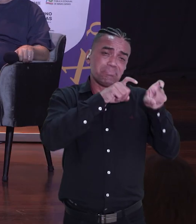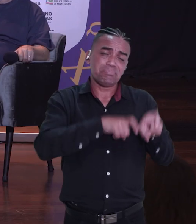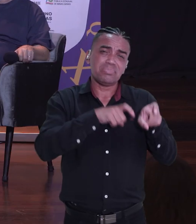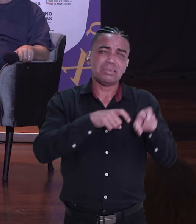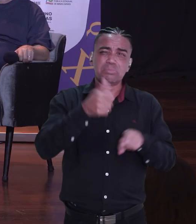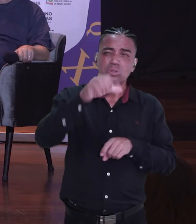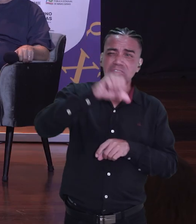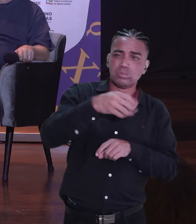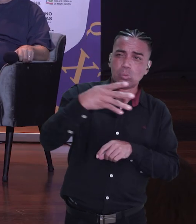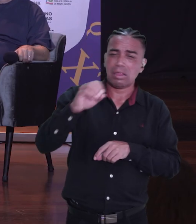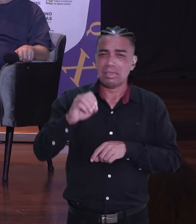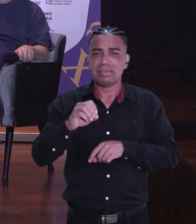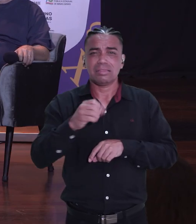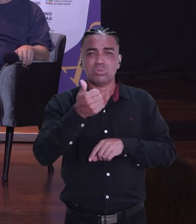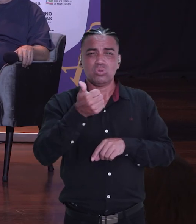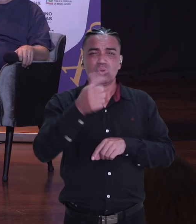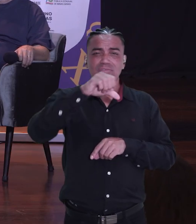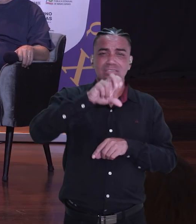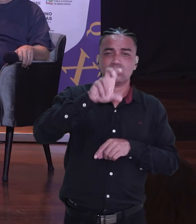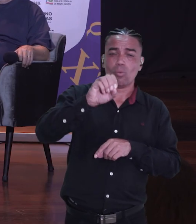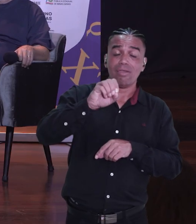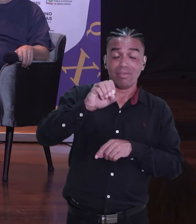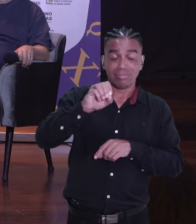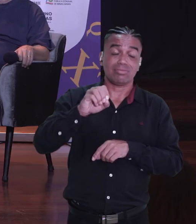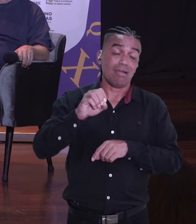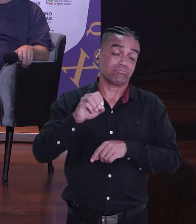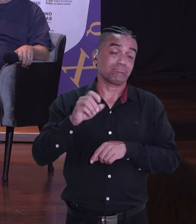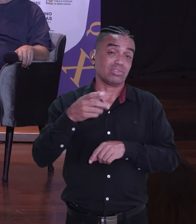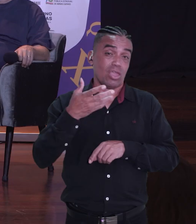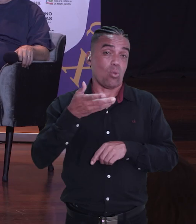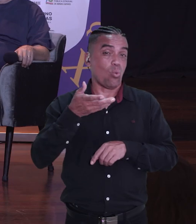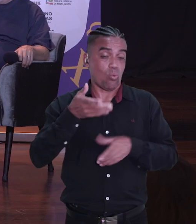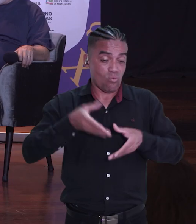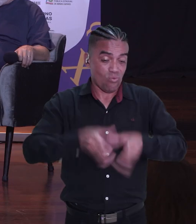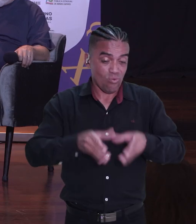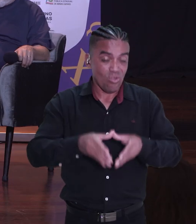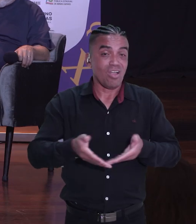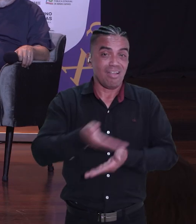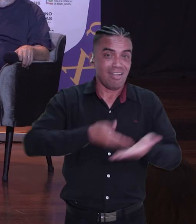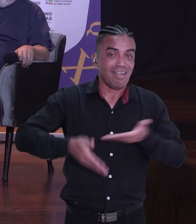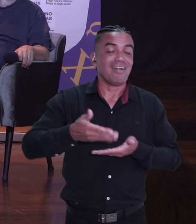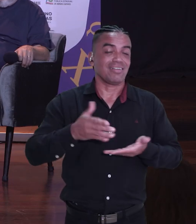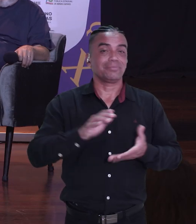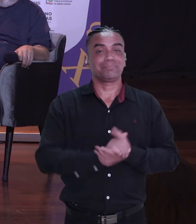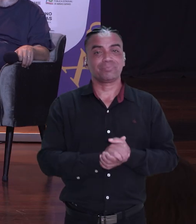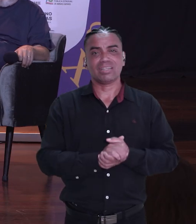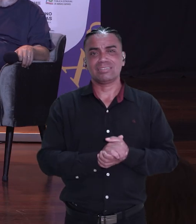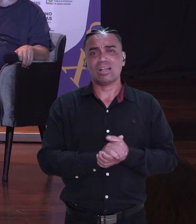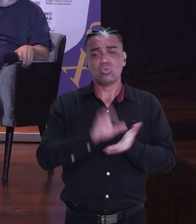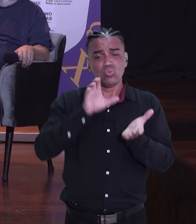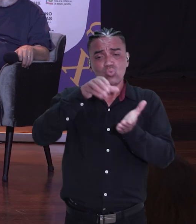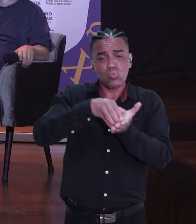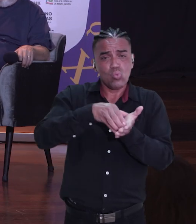Gerais nos anos 40 e 50. Né? No meu caso, nos anos 50 foi que eu vivi, que eu vivenciei esse tipo de